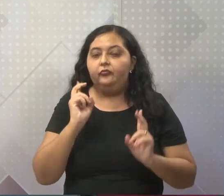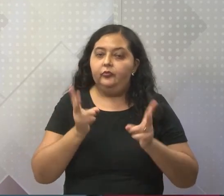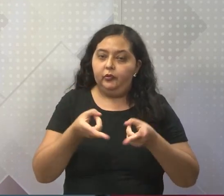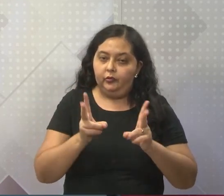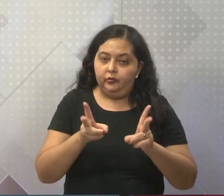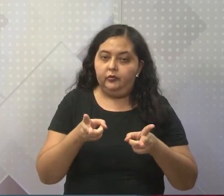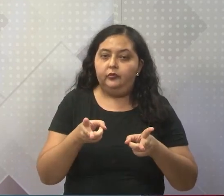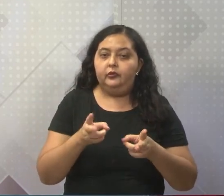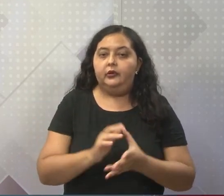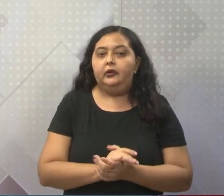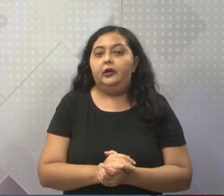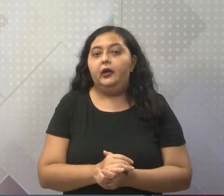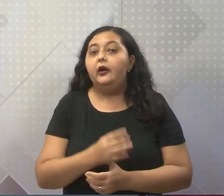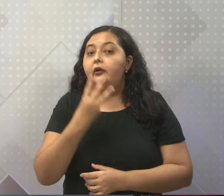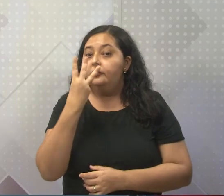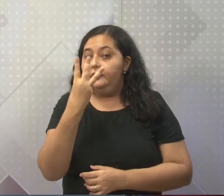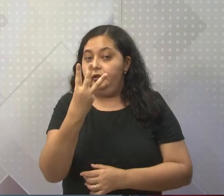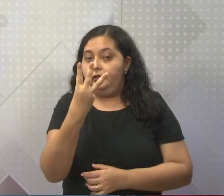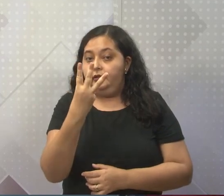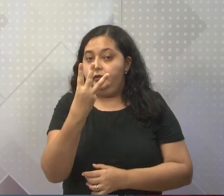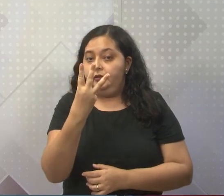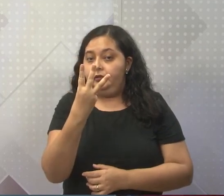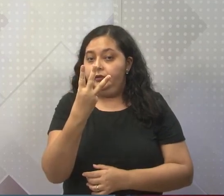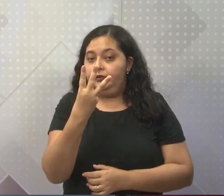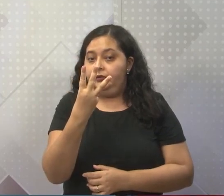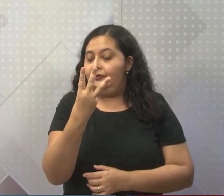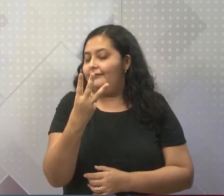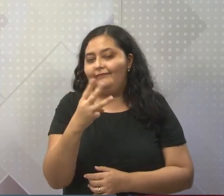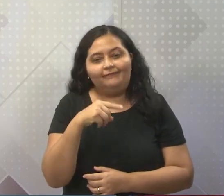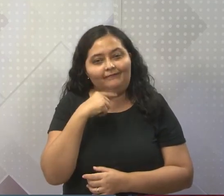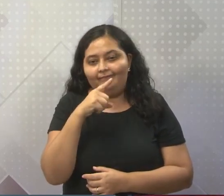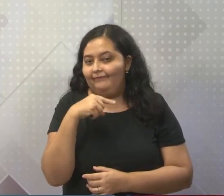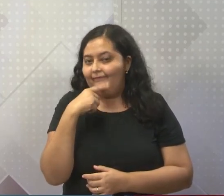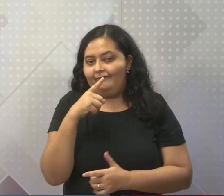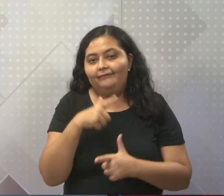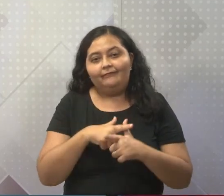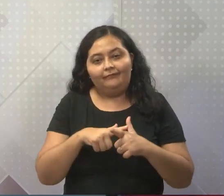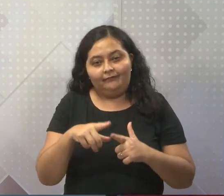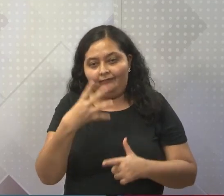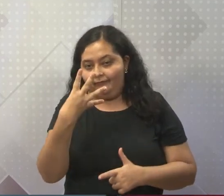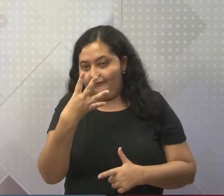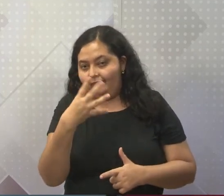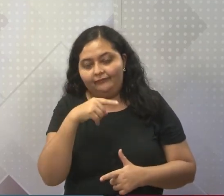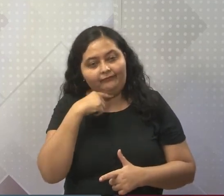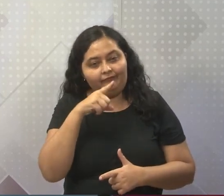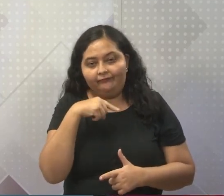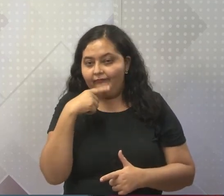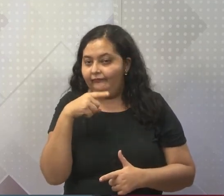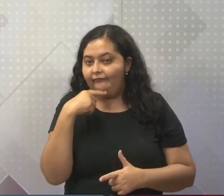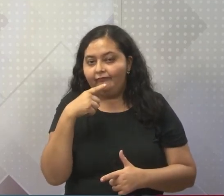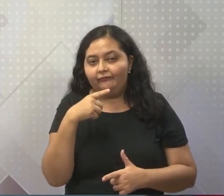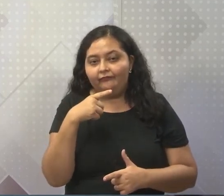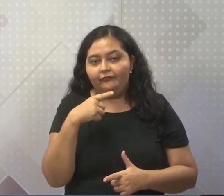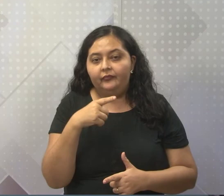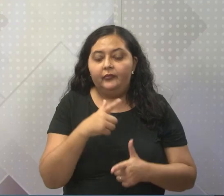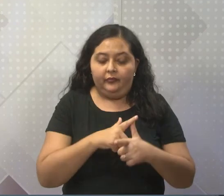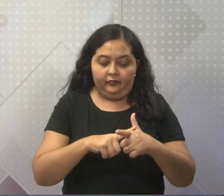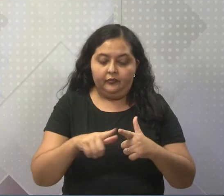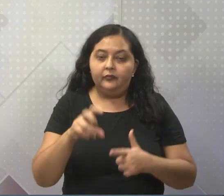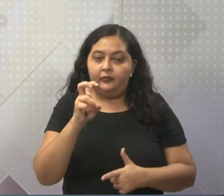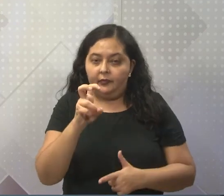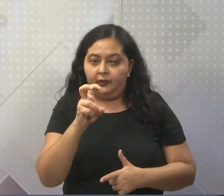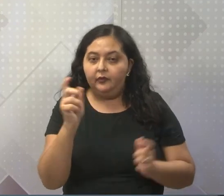agora, vamos testar o 3. Consigo por 3? Não. Consigo por 4? Não. Consigo por